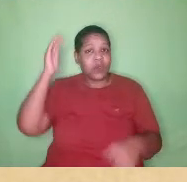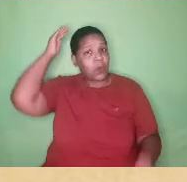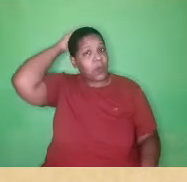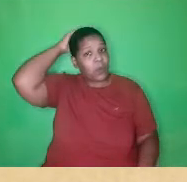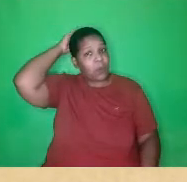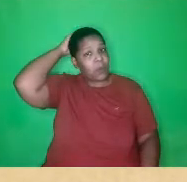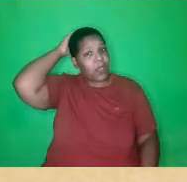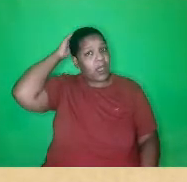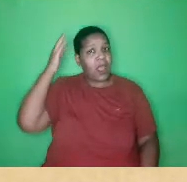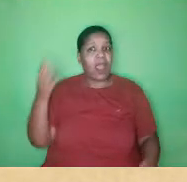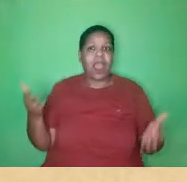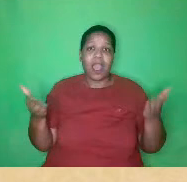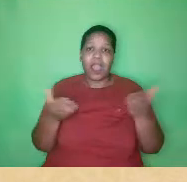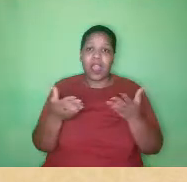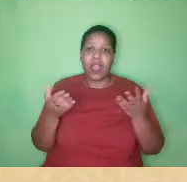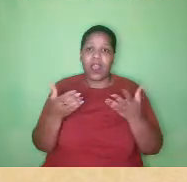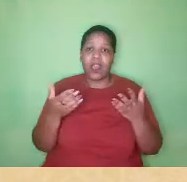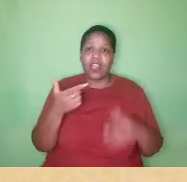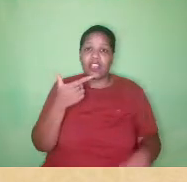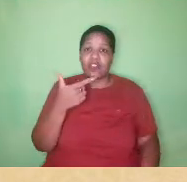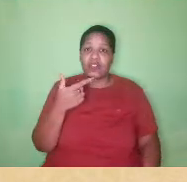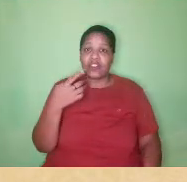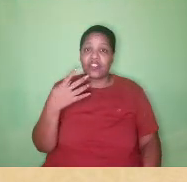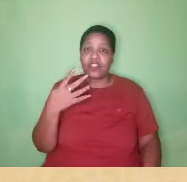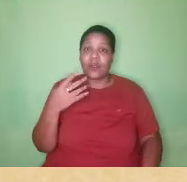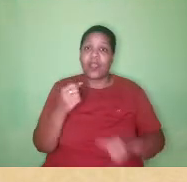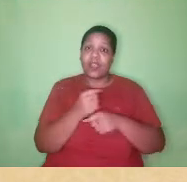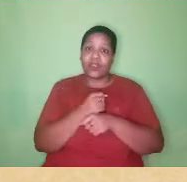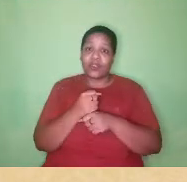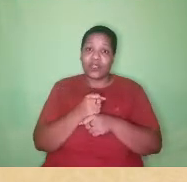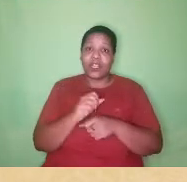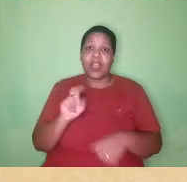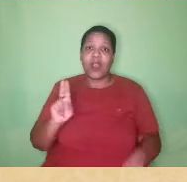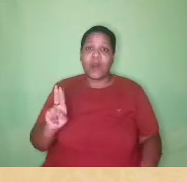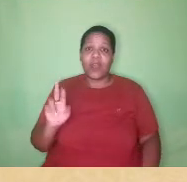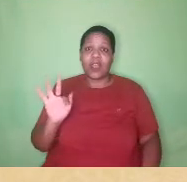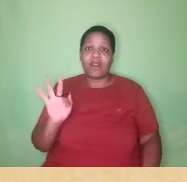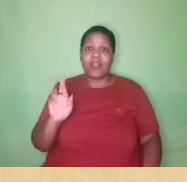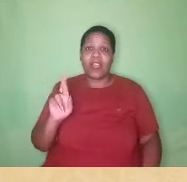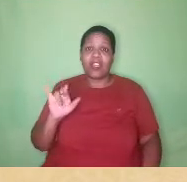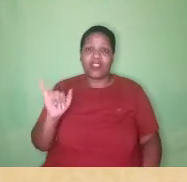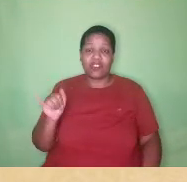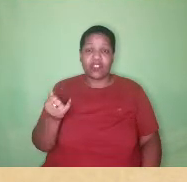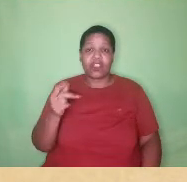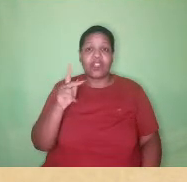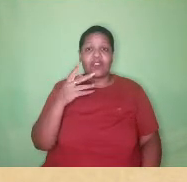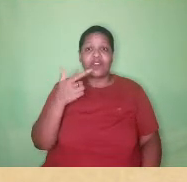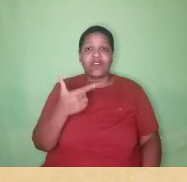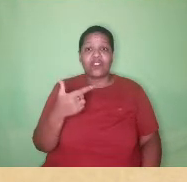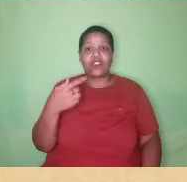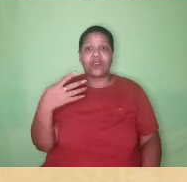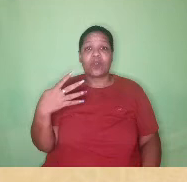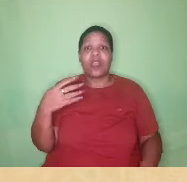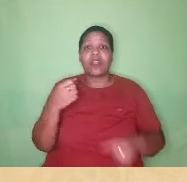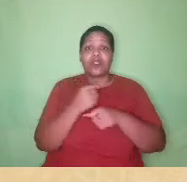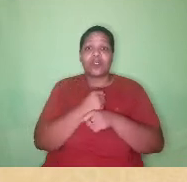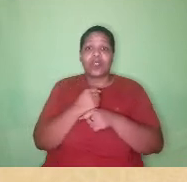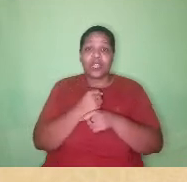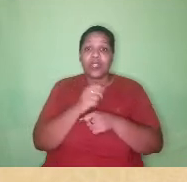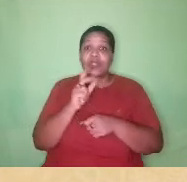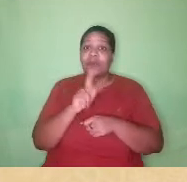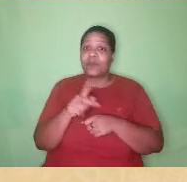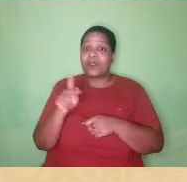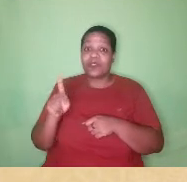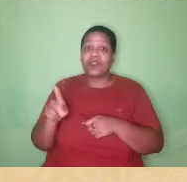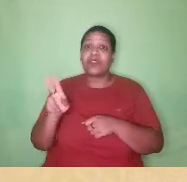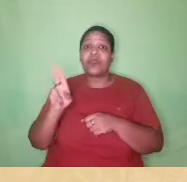24 anos na Universidade Federal do Rio de Janeiro, tenho 28 anos como professor na Universidade Pública.